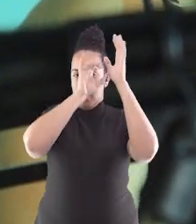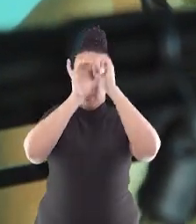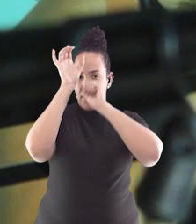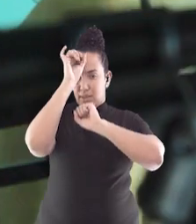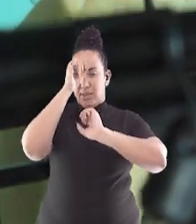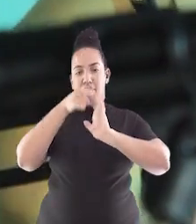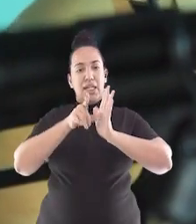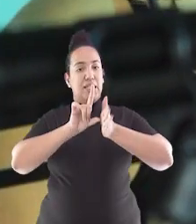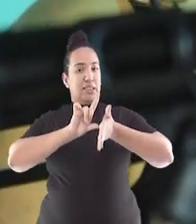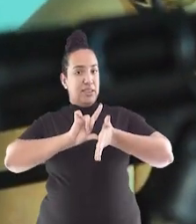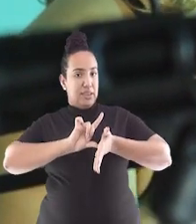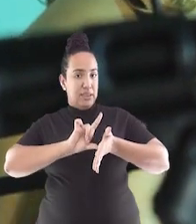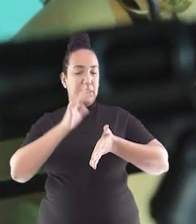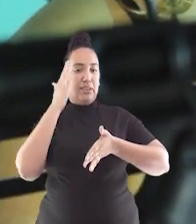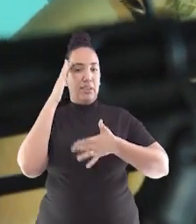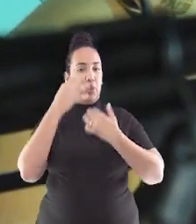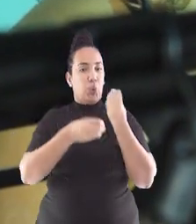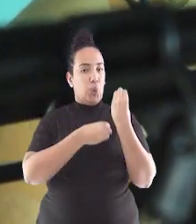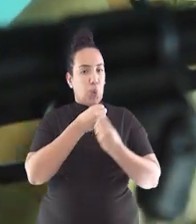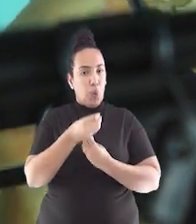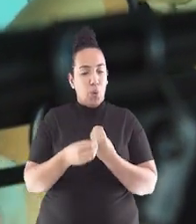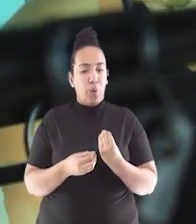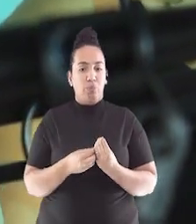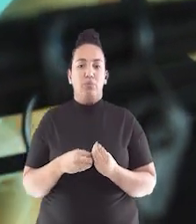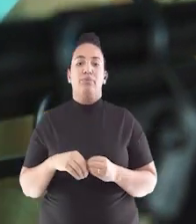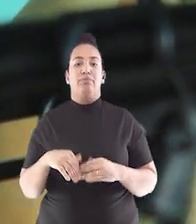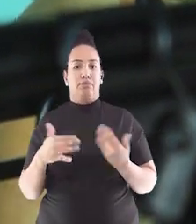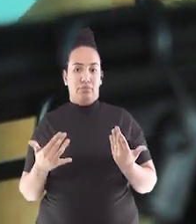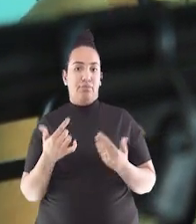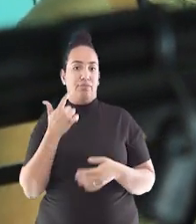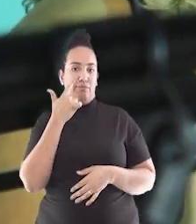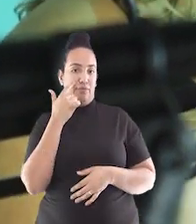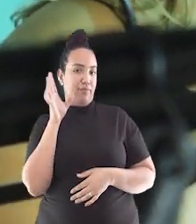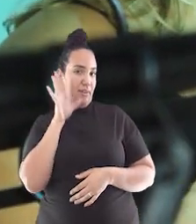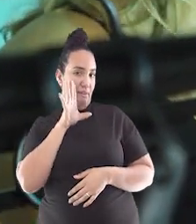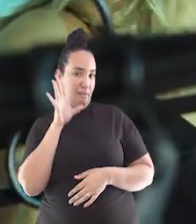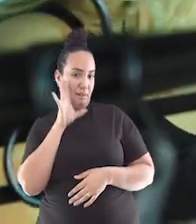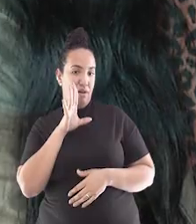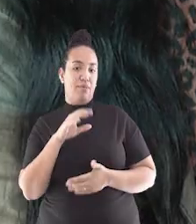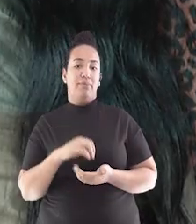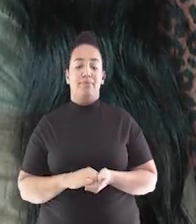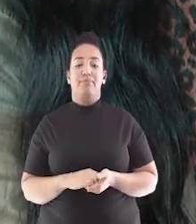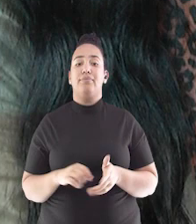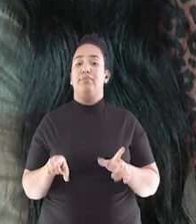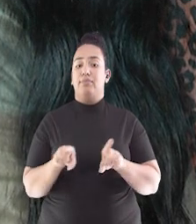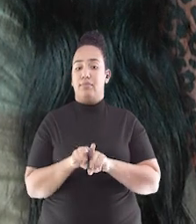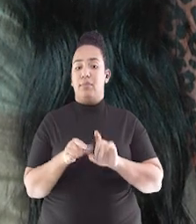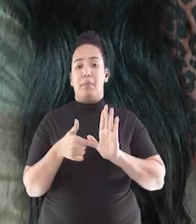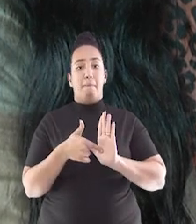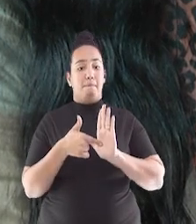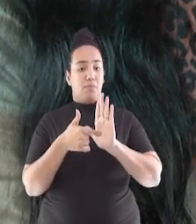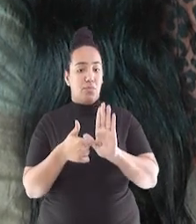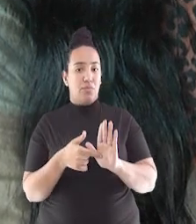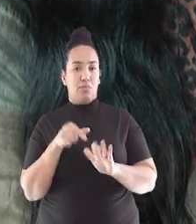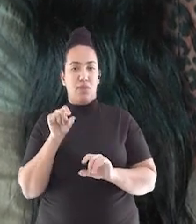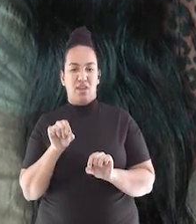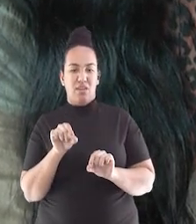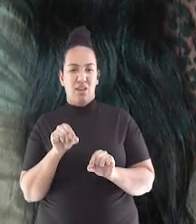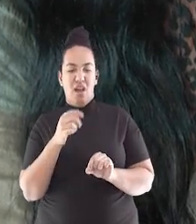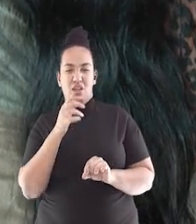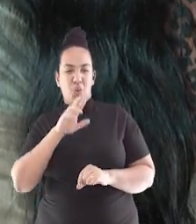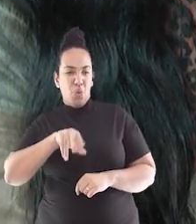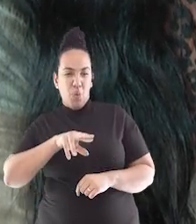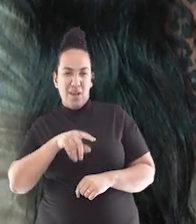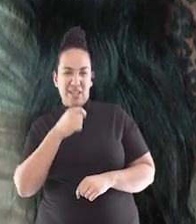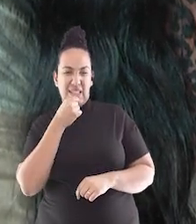conhecendo antes, entendendo como é que funciona. E é isso eu acho legal de vocês. E mostrar também que não é uma coisa para ser